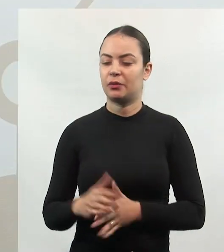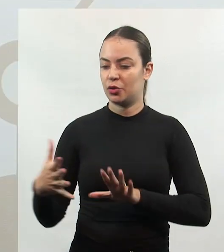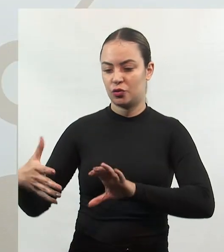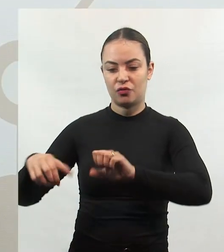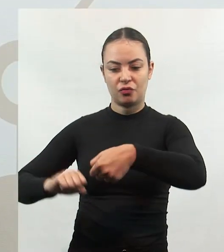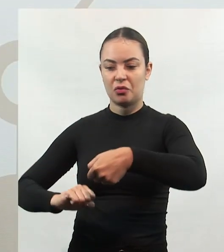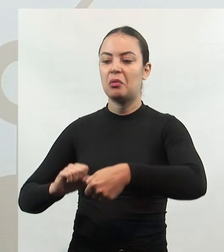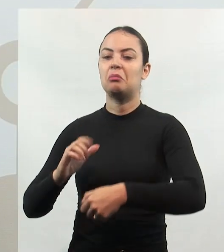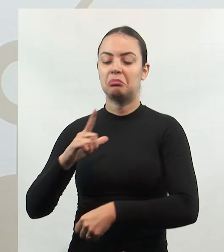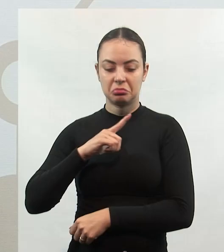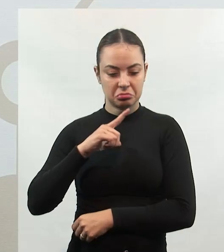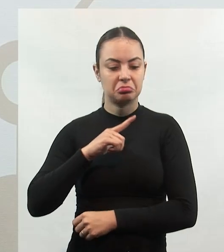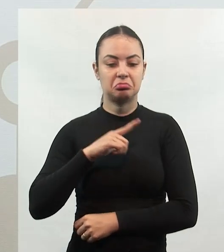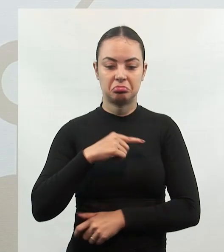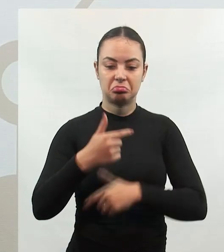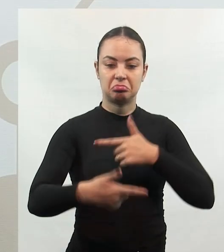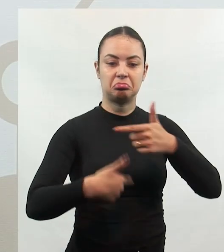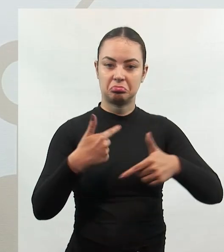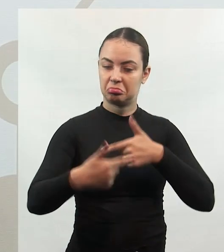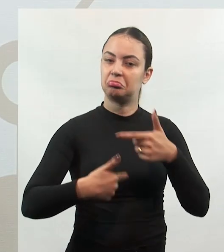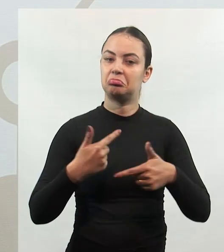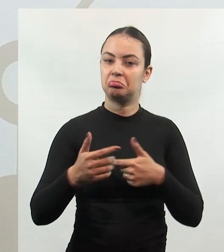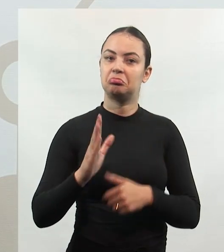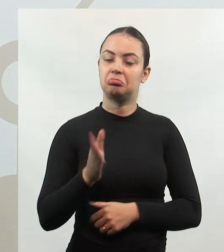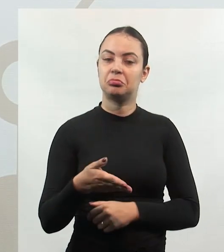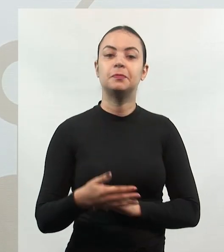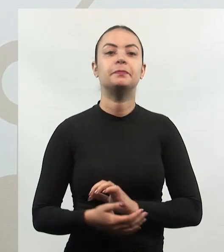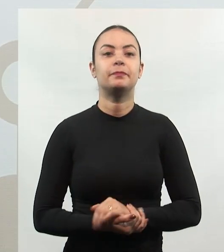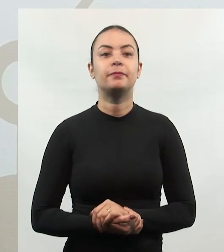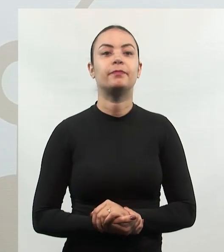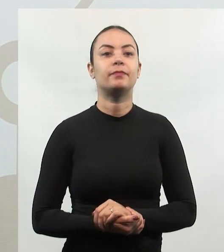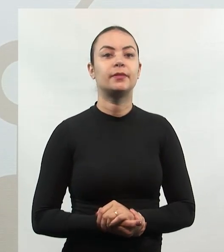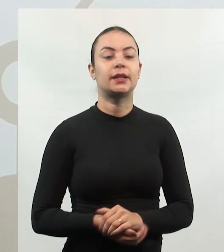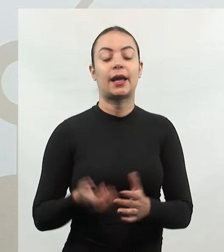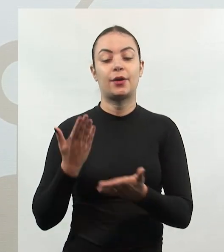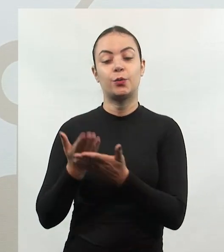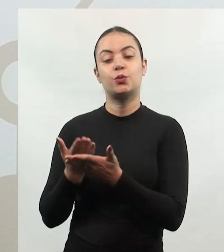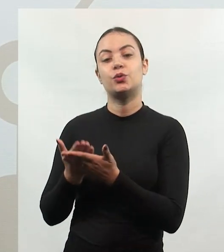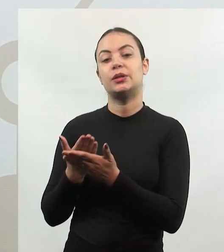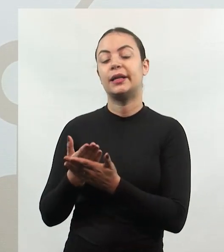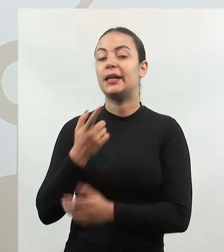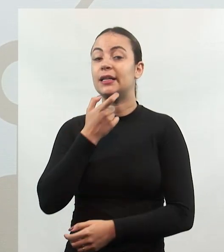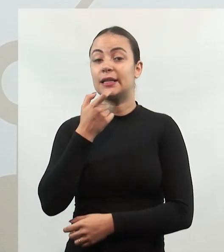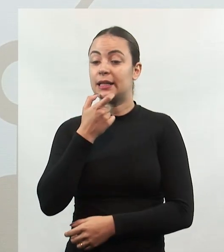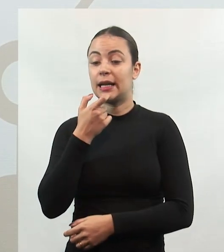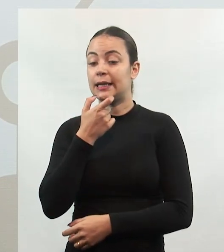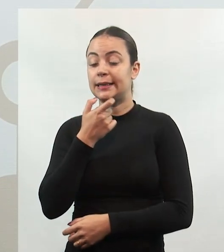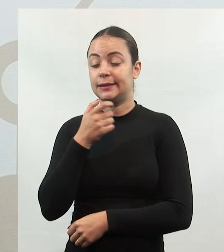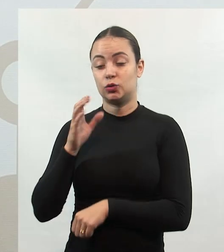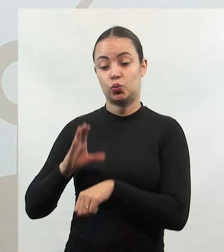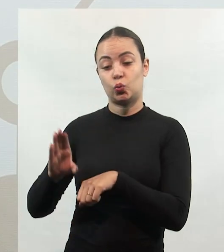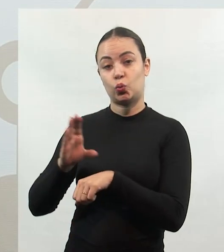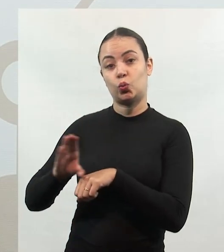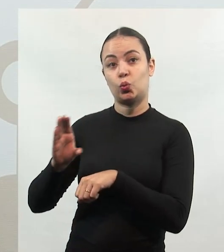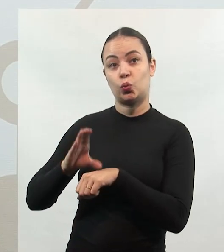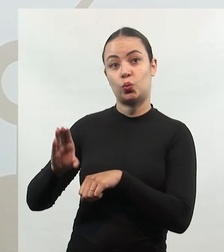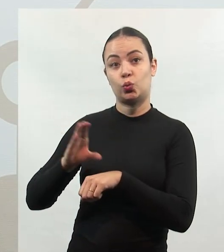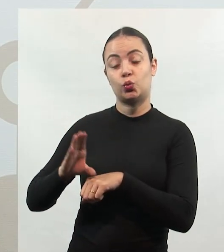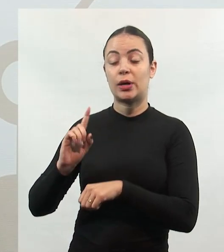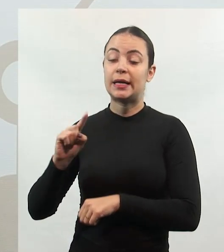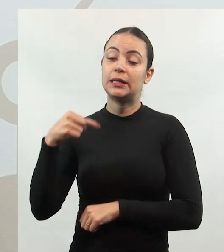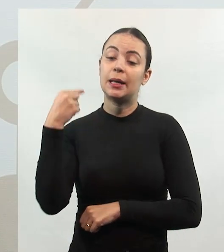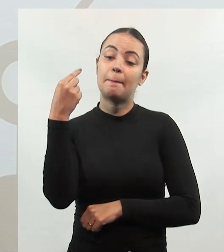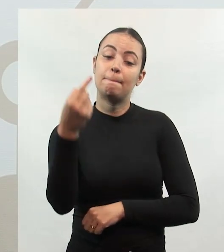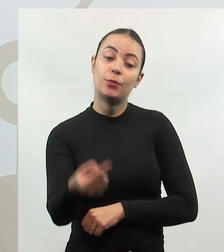magistério, eu fiquei 1 ano aí sem estudar. Eu me lembro que não consegui fazer a inscrição do vestibular, mas aquele ano foi